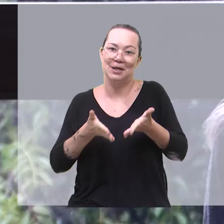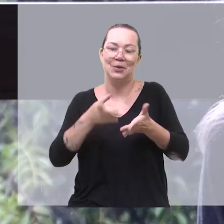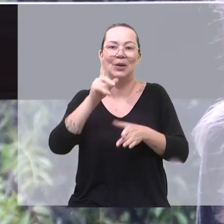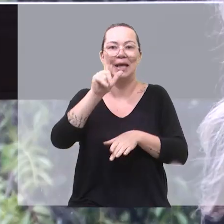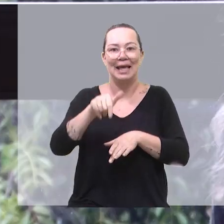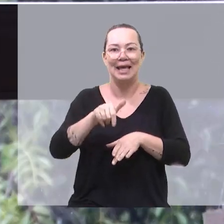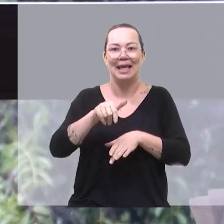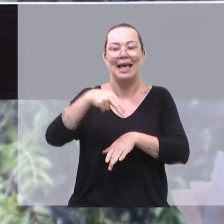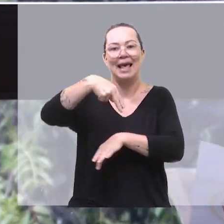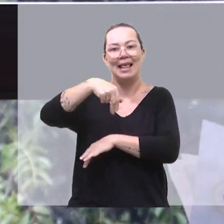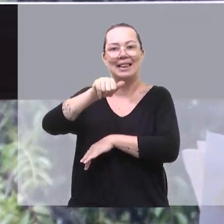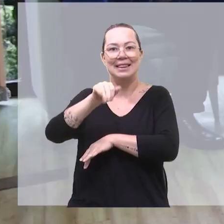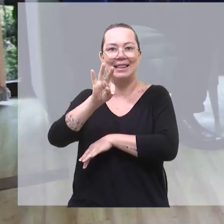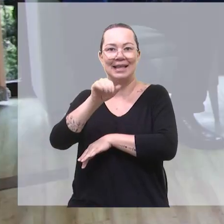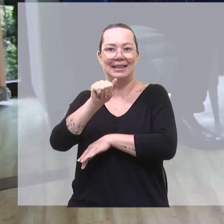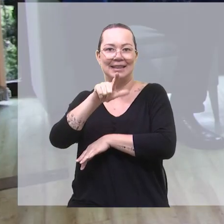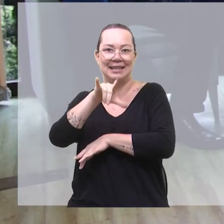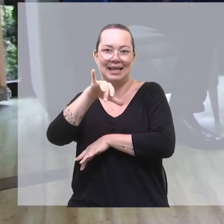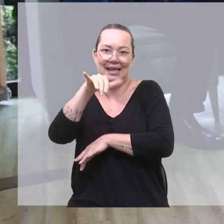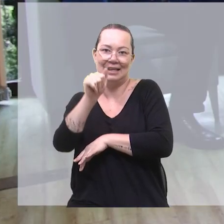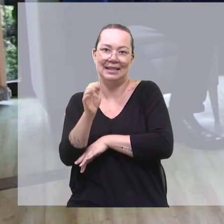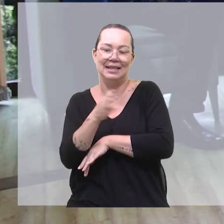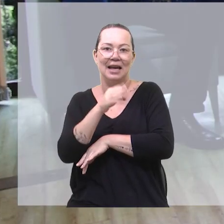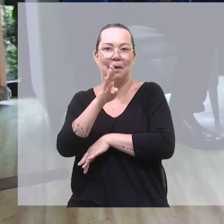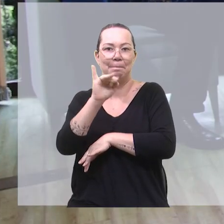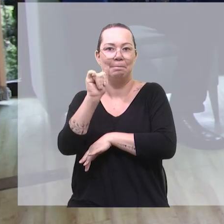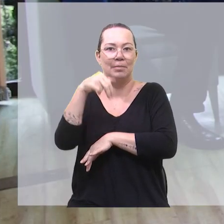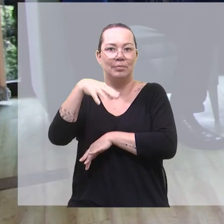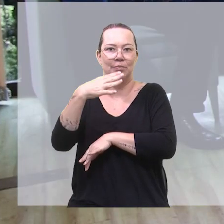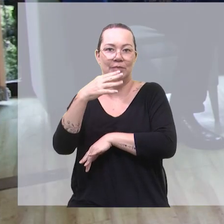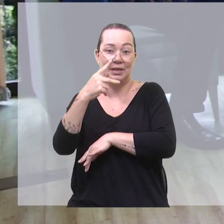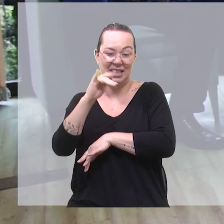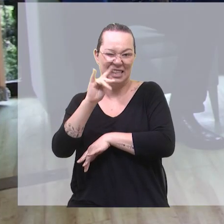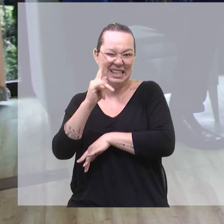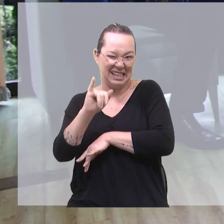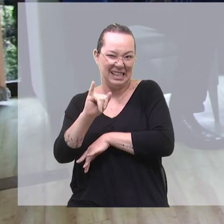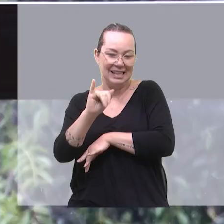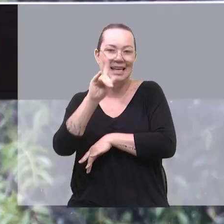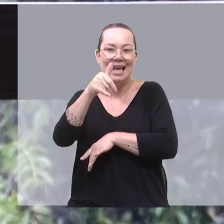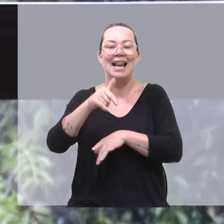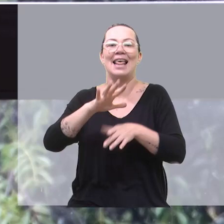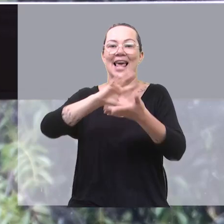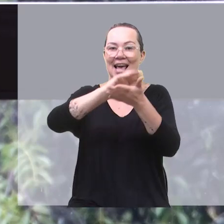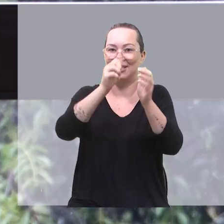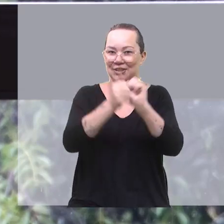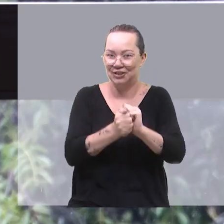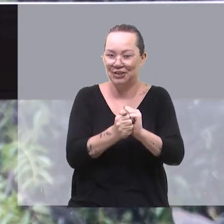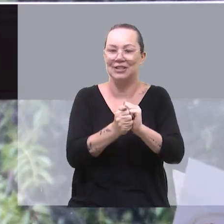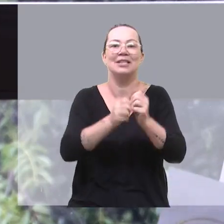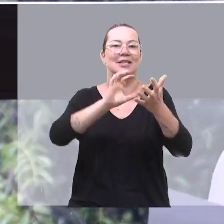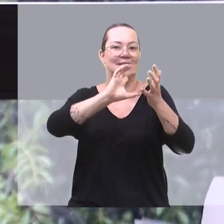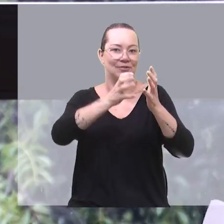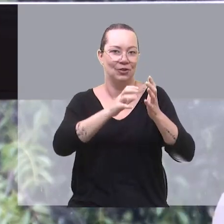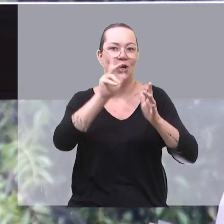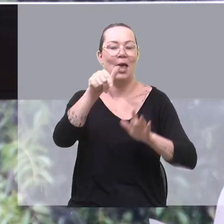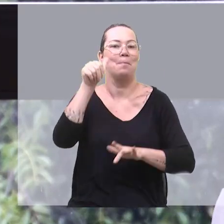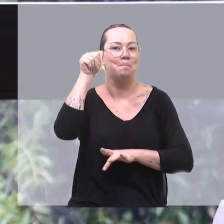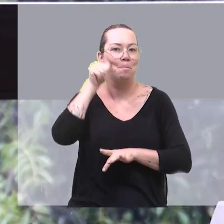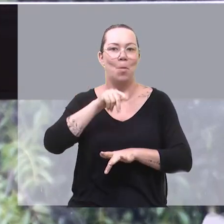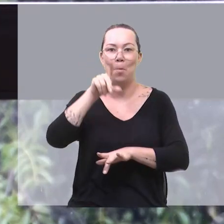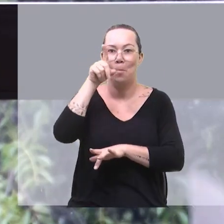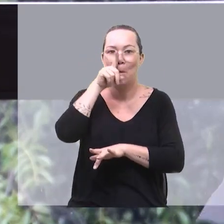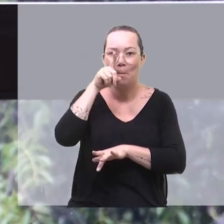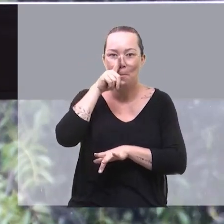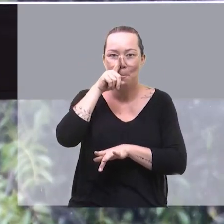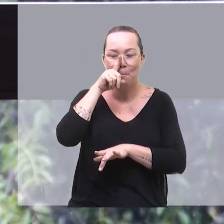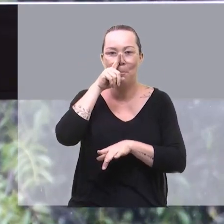sobre isso é a Natália Bianchi, artista plástica e servidora pública. É mulher,